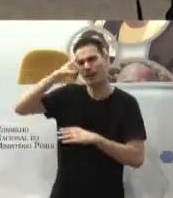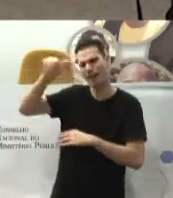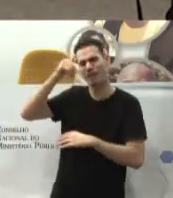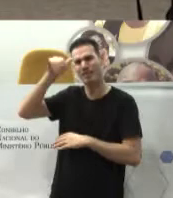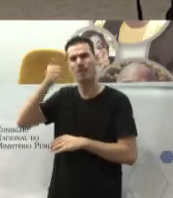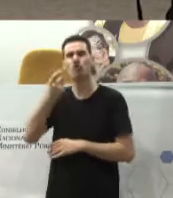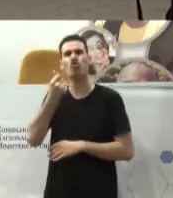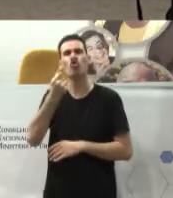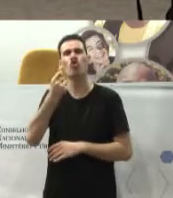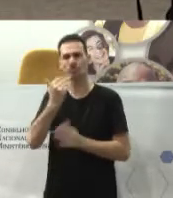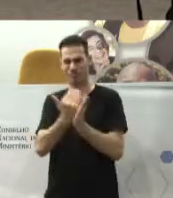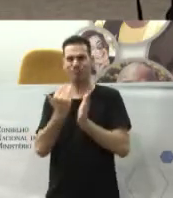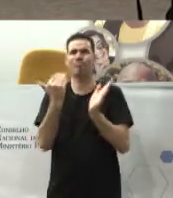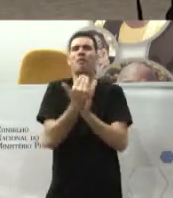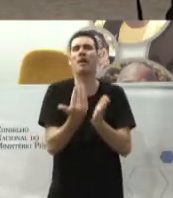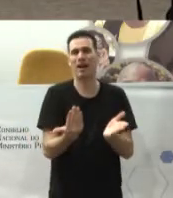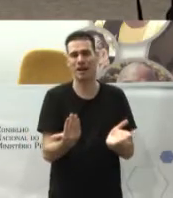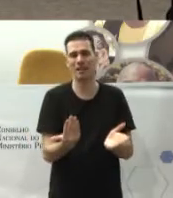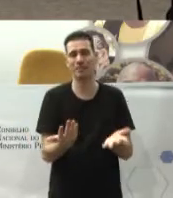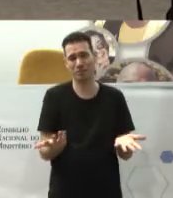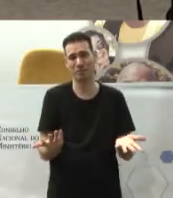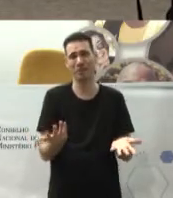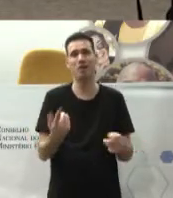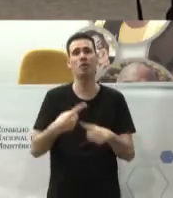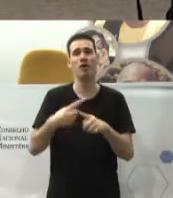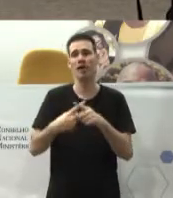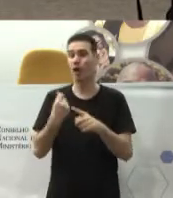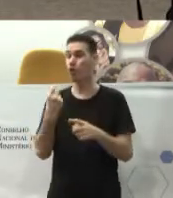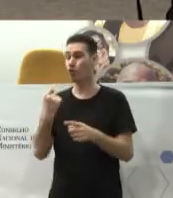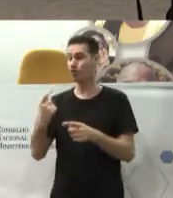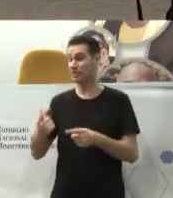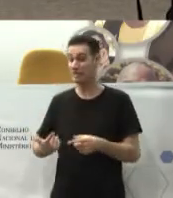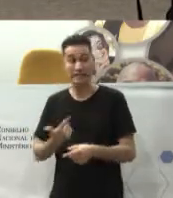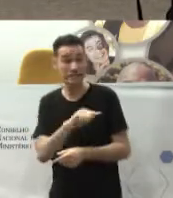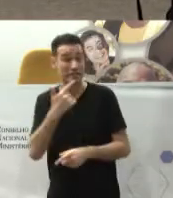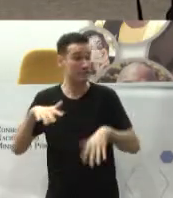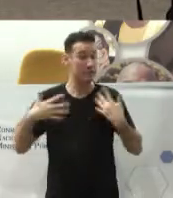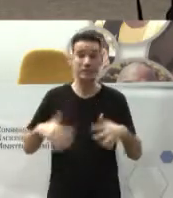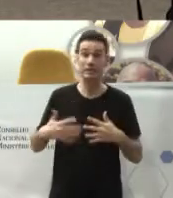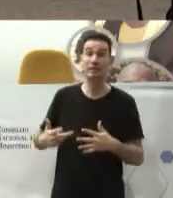custo, porque a judicialização também tem um custo muito maior.